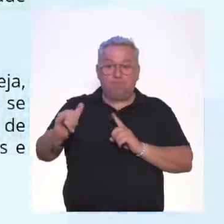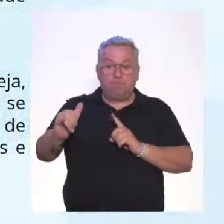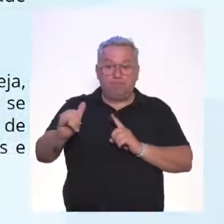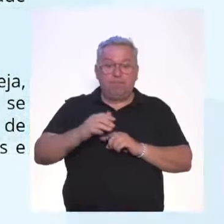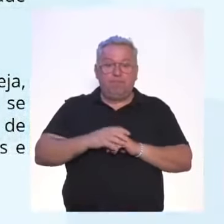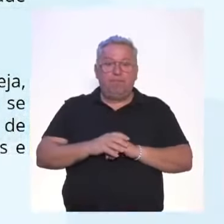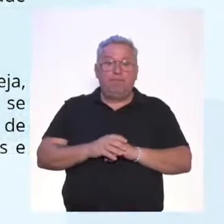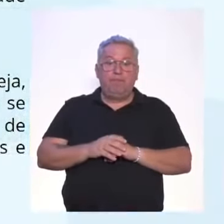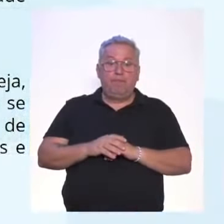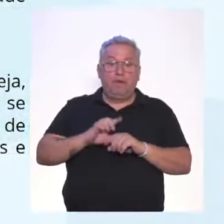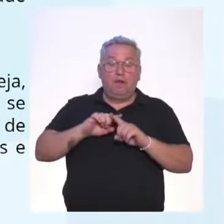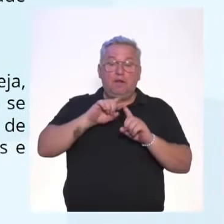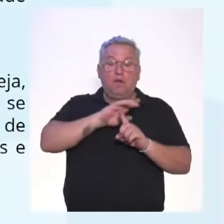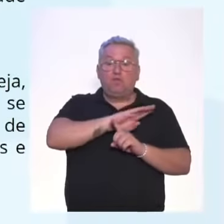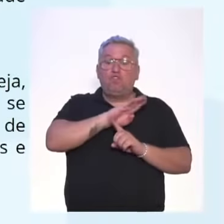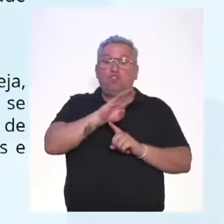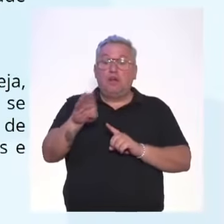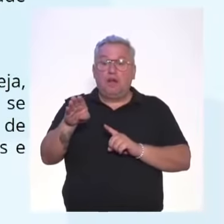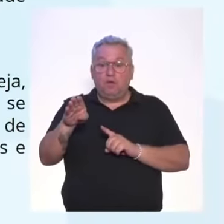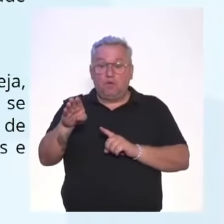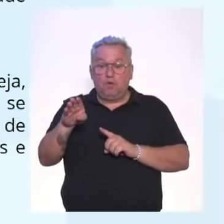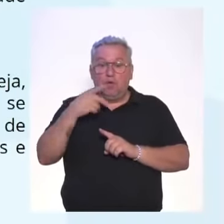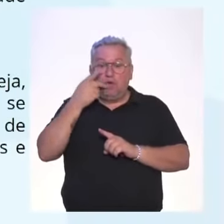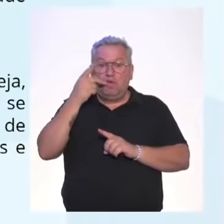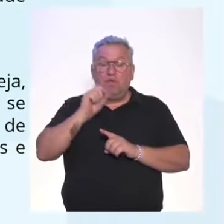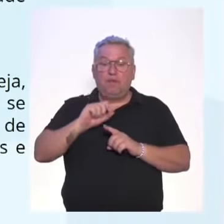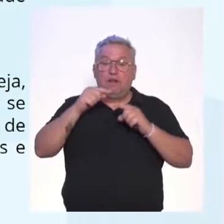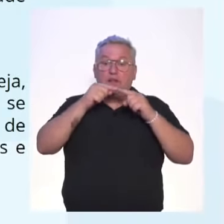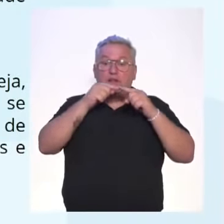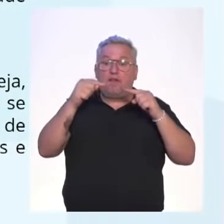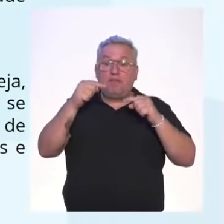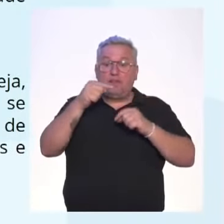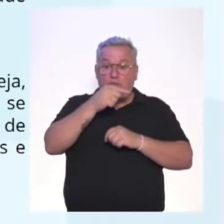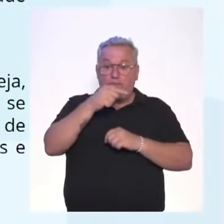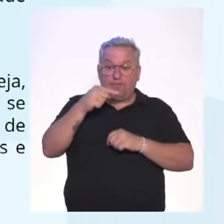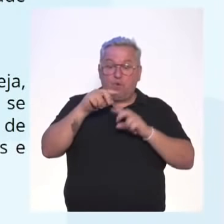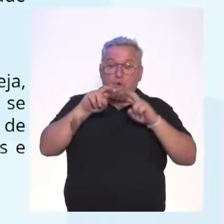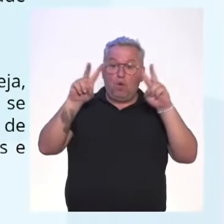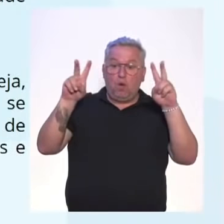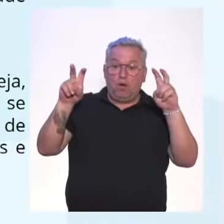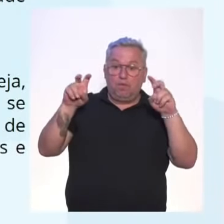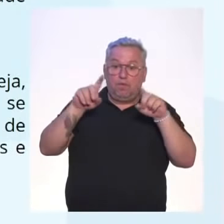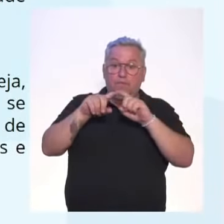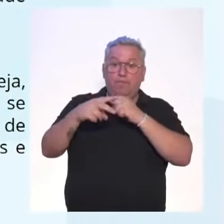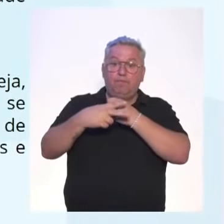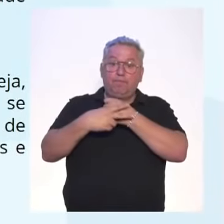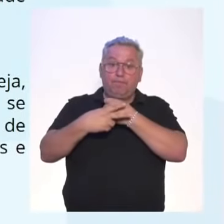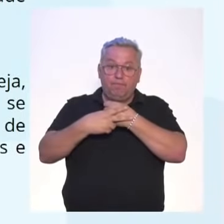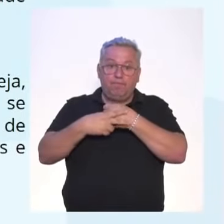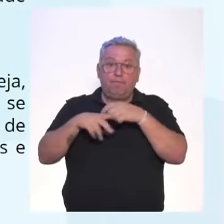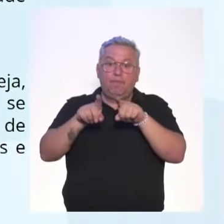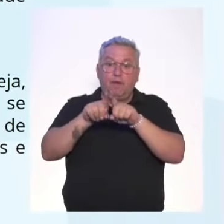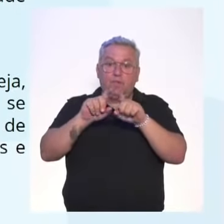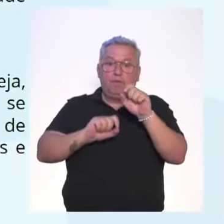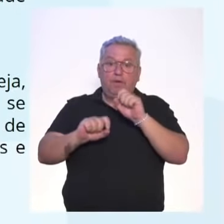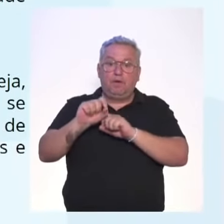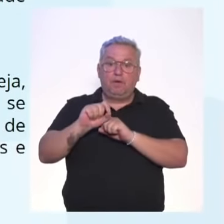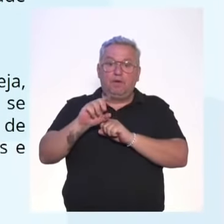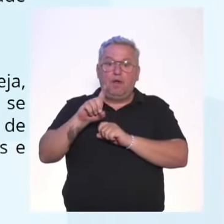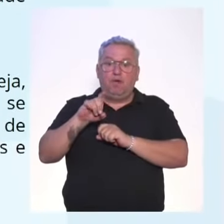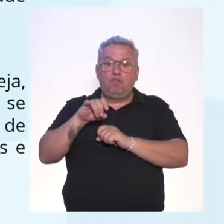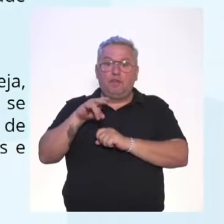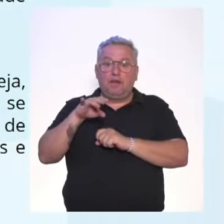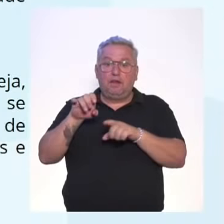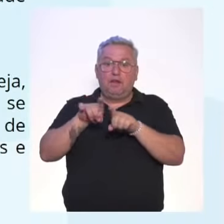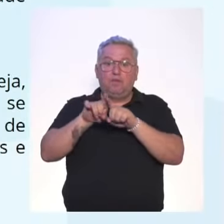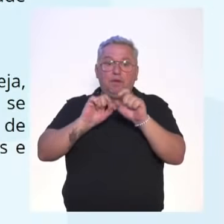no discurso direto às falas são indicadas pelos travessões ou pelas "são acompanhadas dos verbos dicendi que é o verbo de elocução